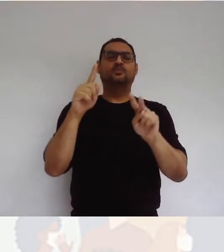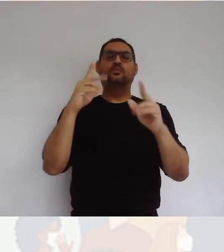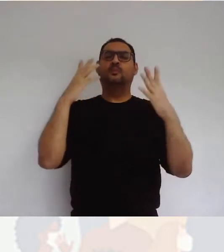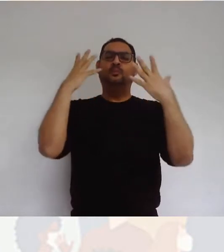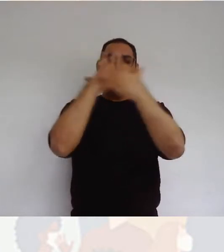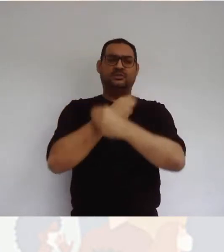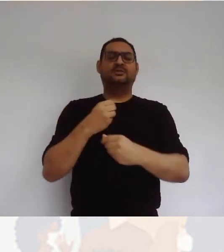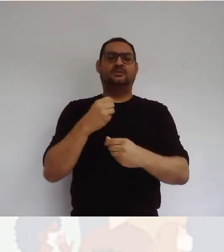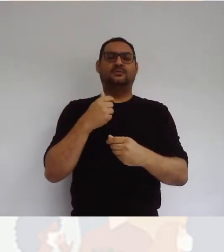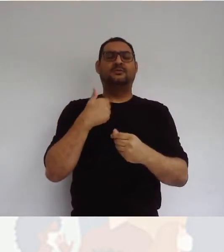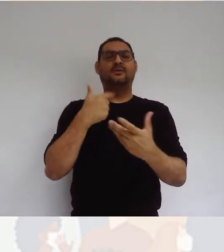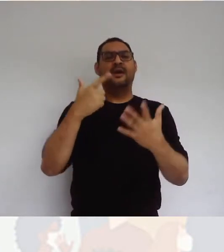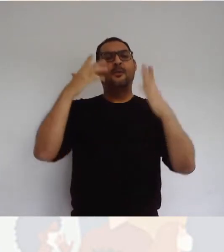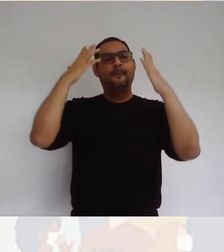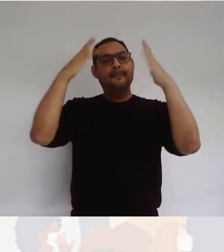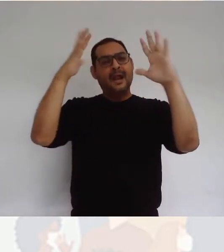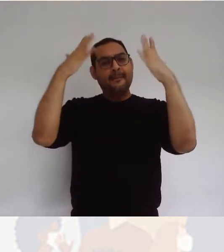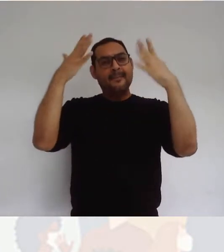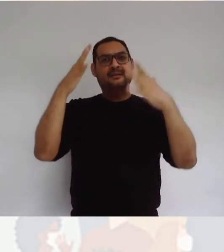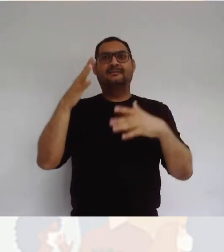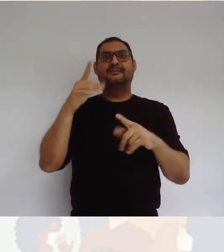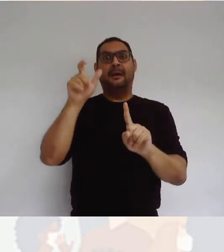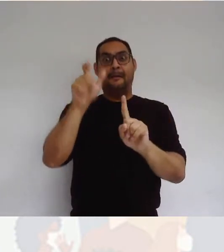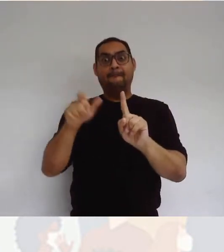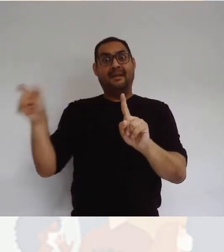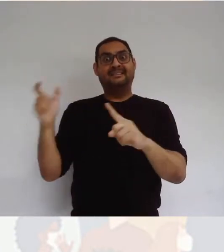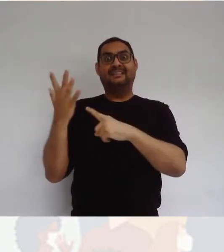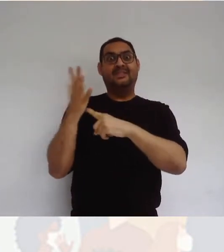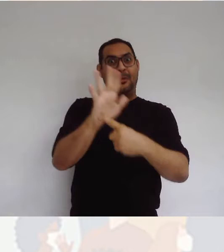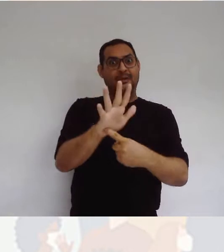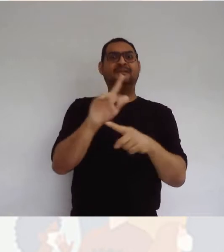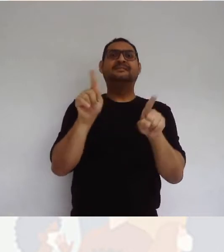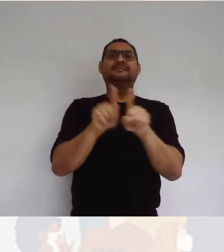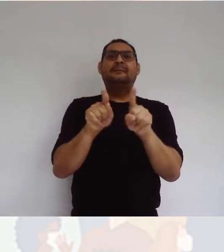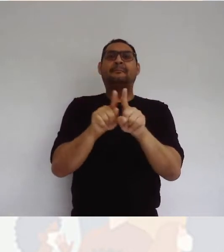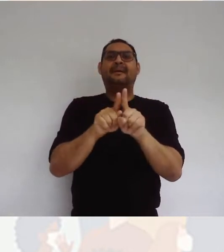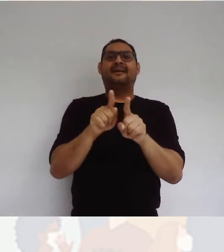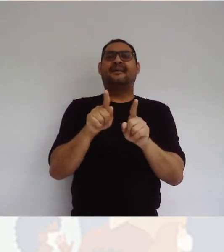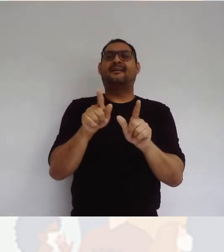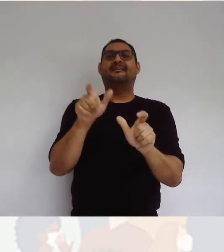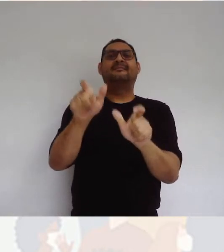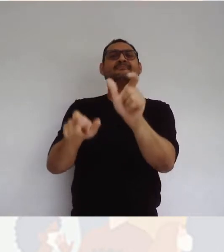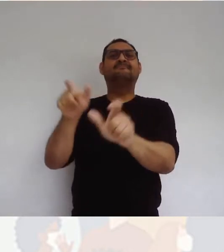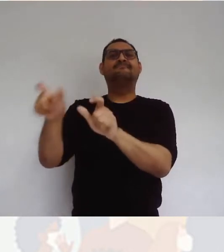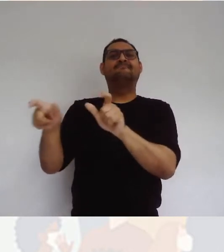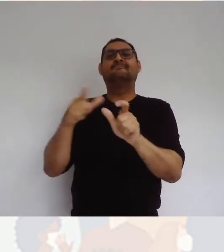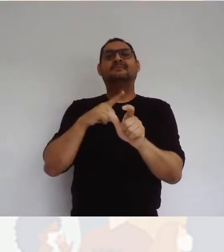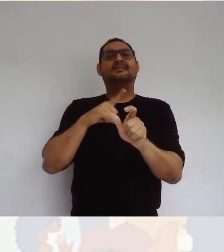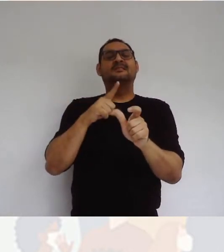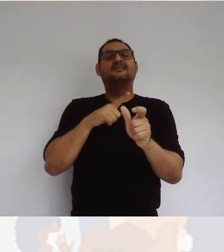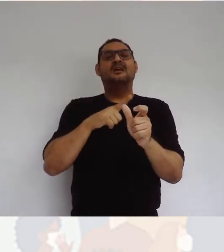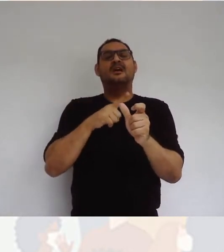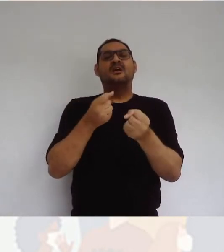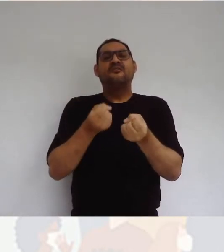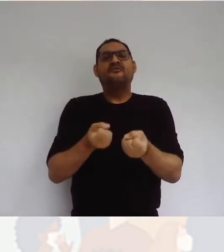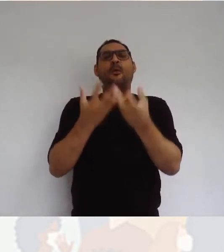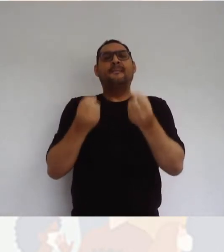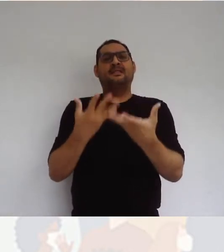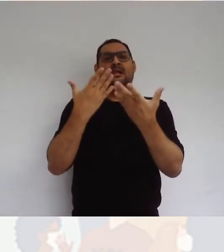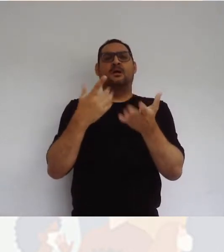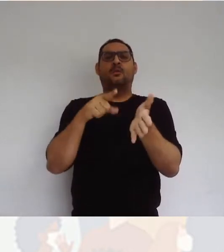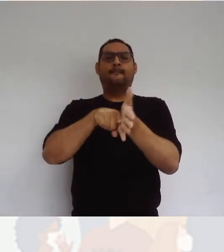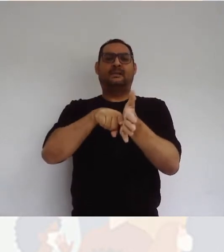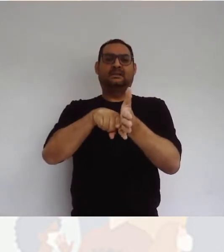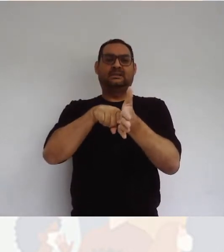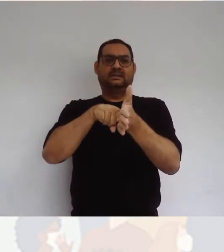quero parabenizar não só os apresentadores, mas também os colegas que estão ali fomentando a pesquisa,